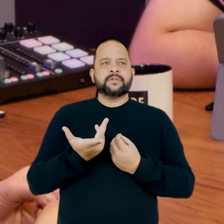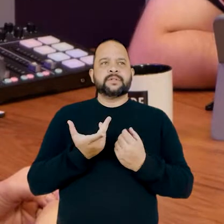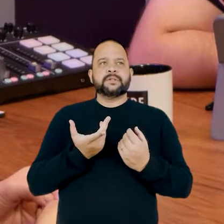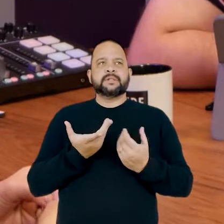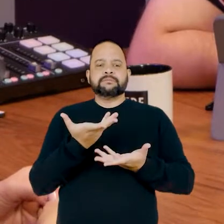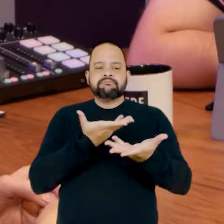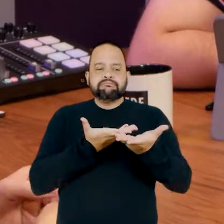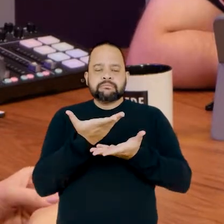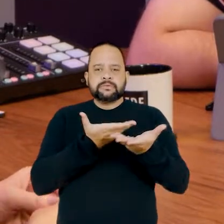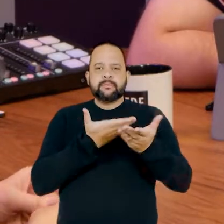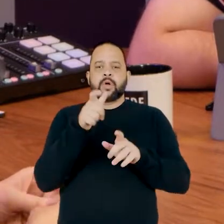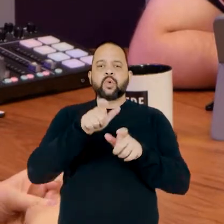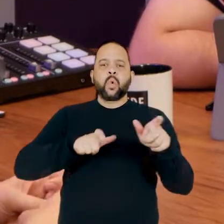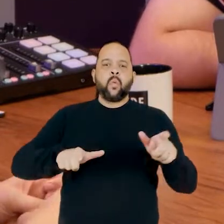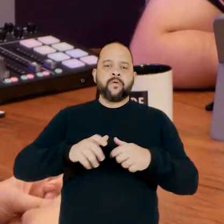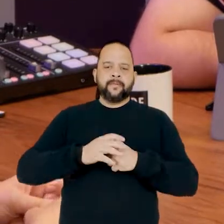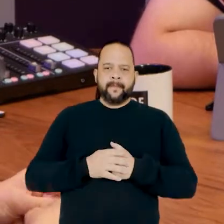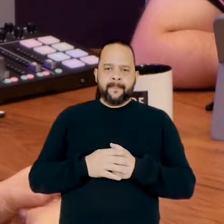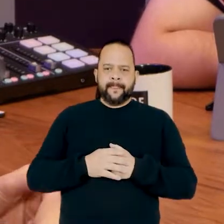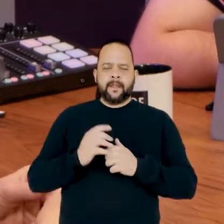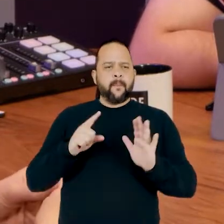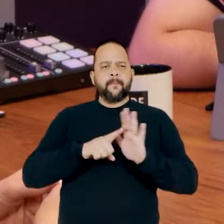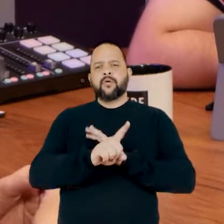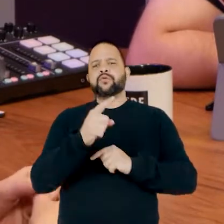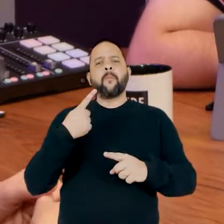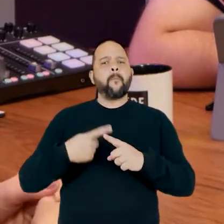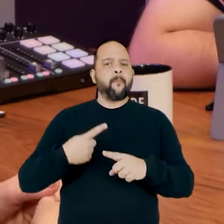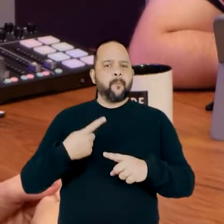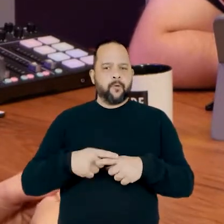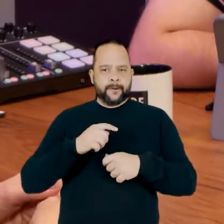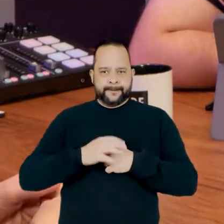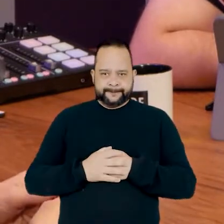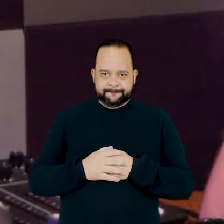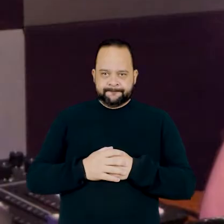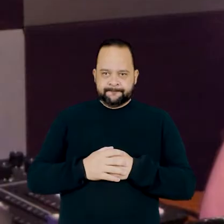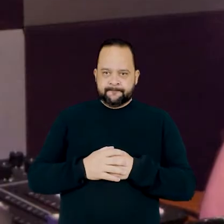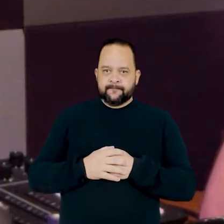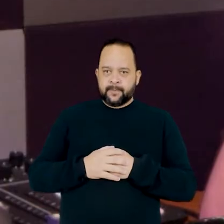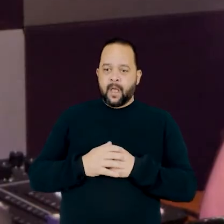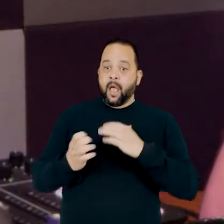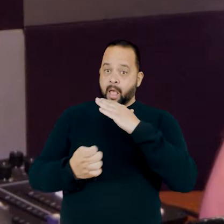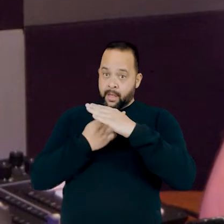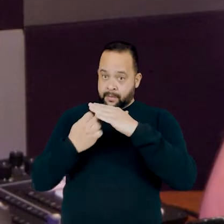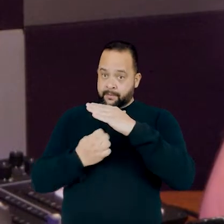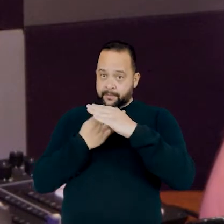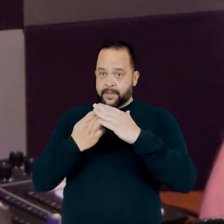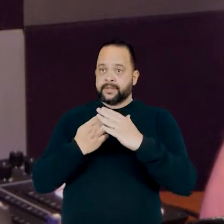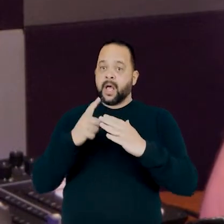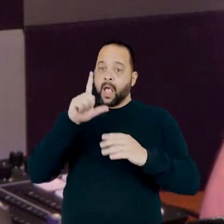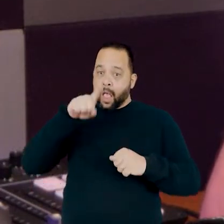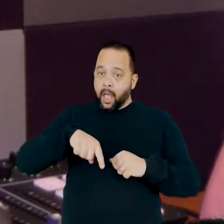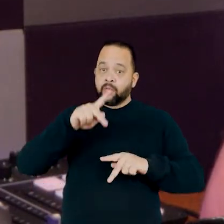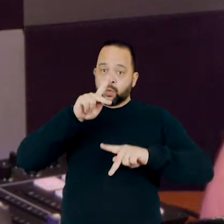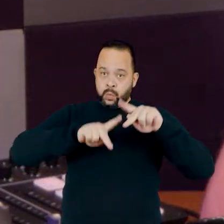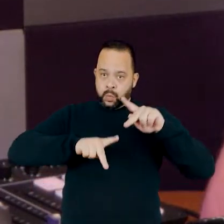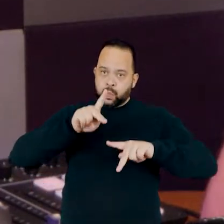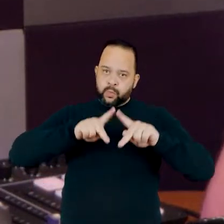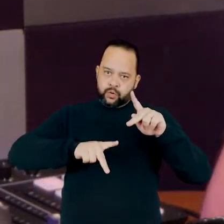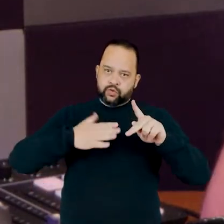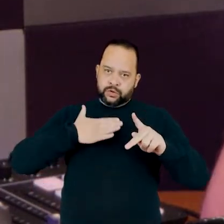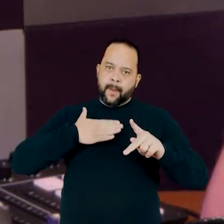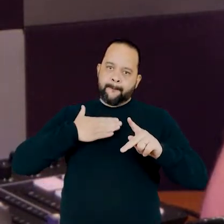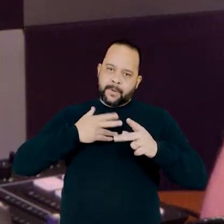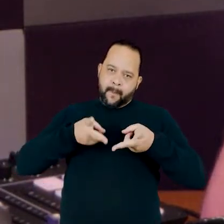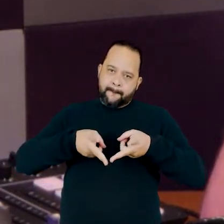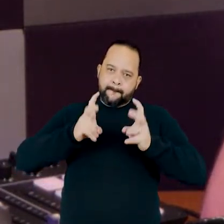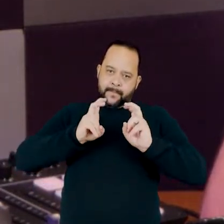público geral? Onde eu quero chegar com isso, Fê? A Shureu, querendo ou não, ela tem, é um produto, pelo menos na minha